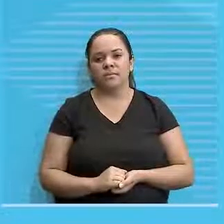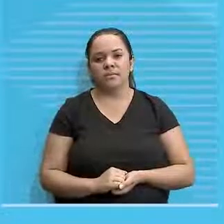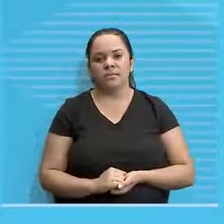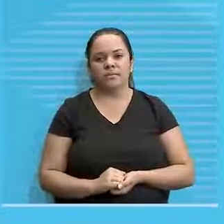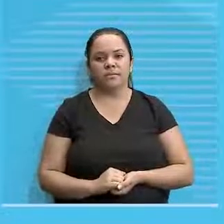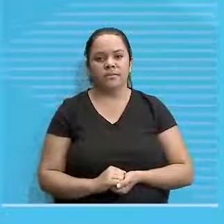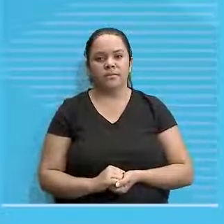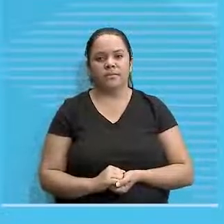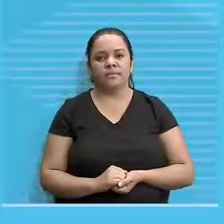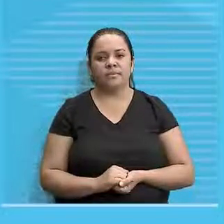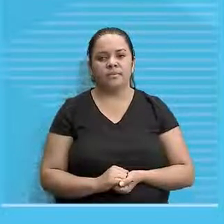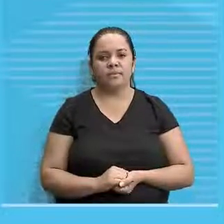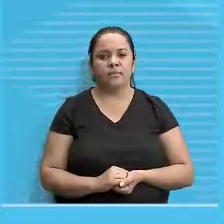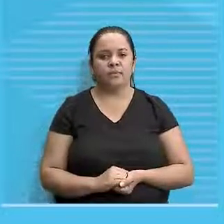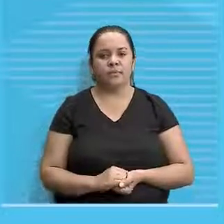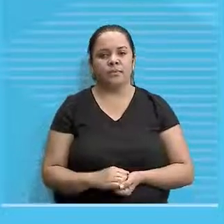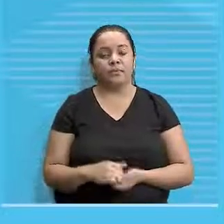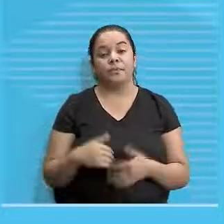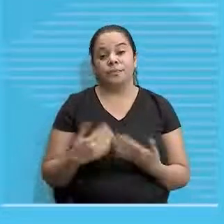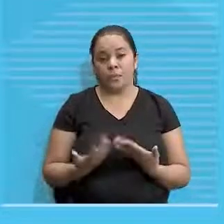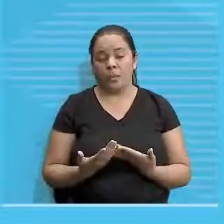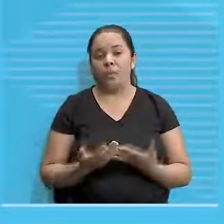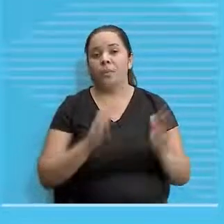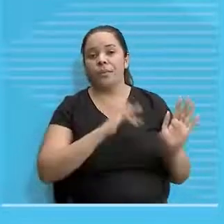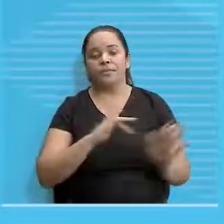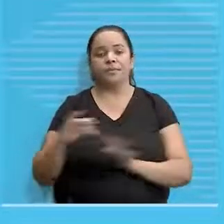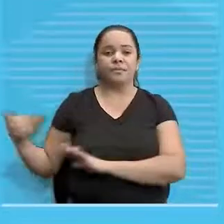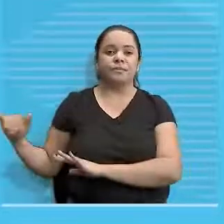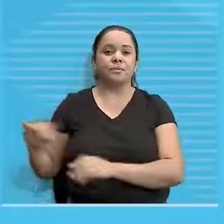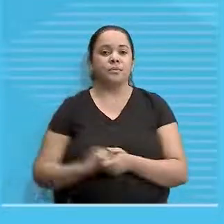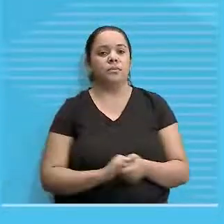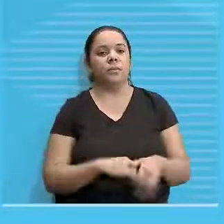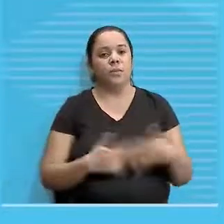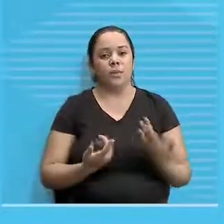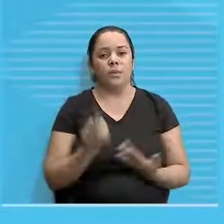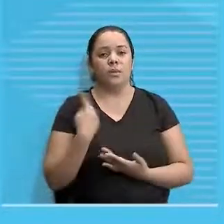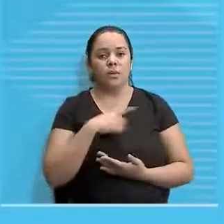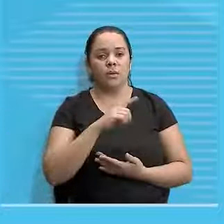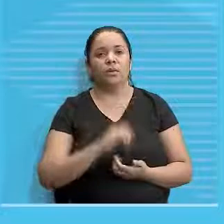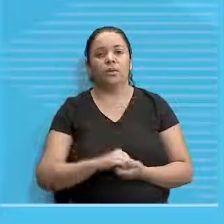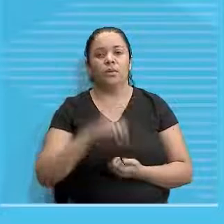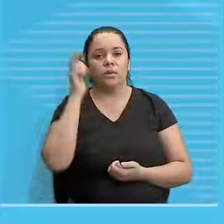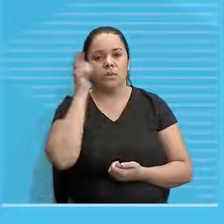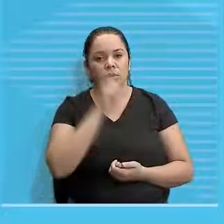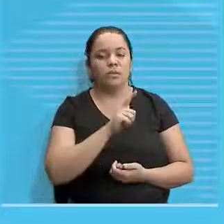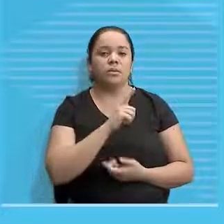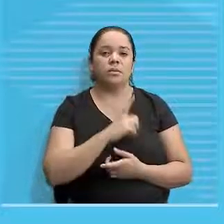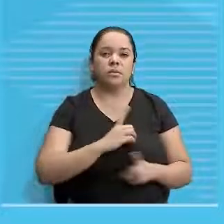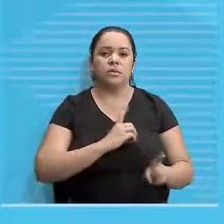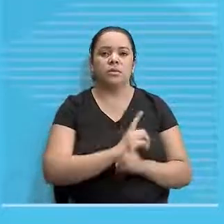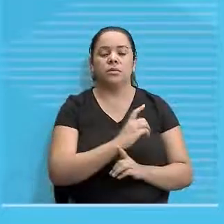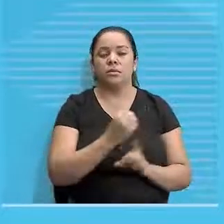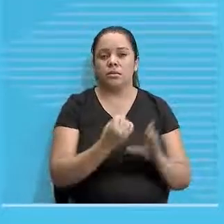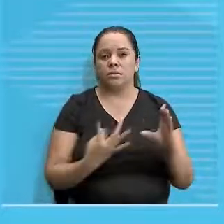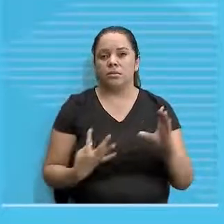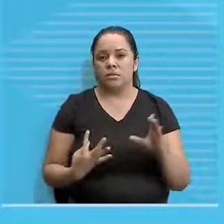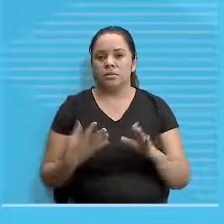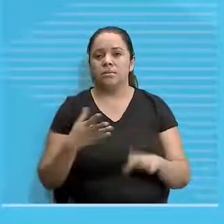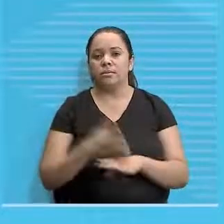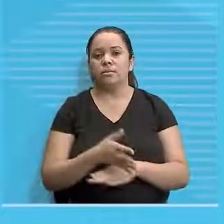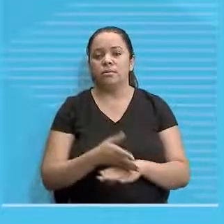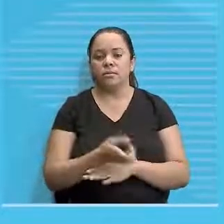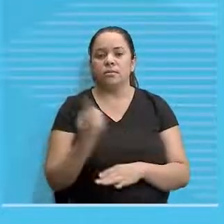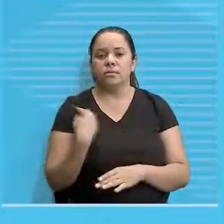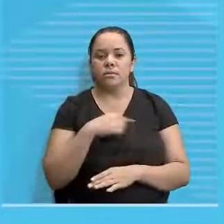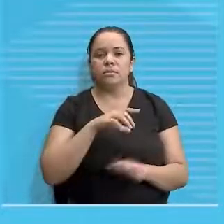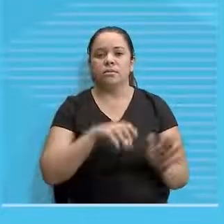aqui quando a gente consegue identificar características que fazem parte da nossa identidade, em relação